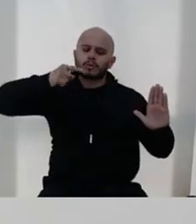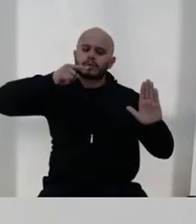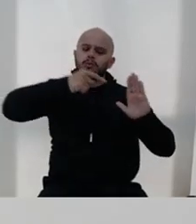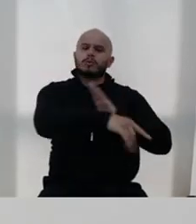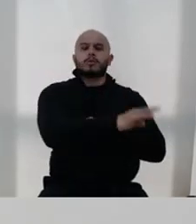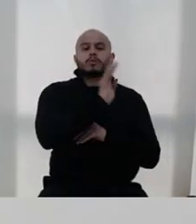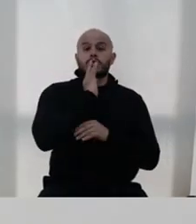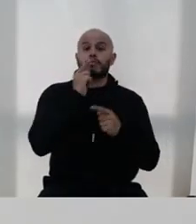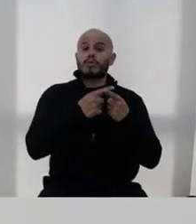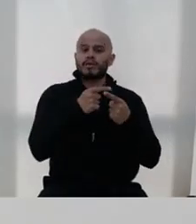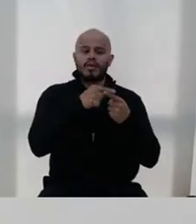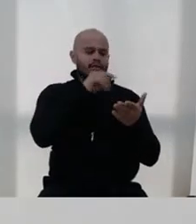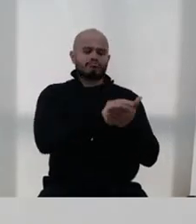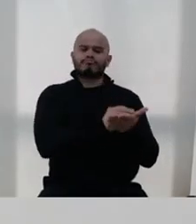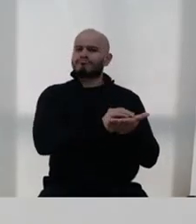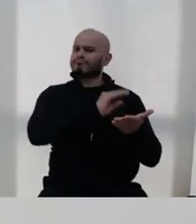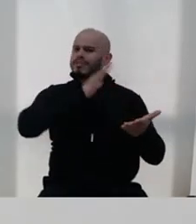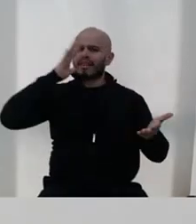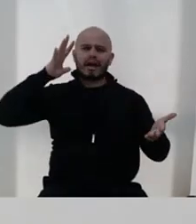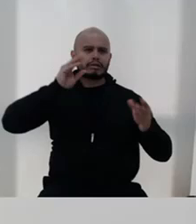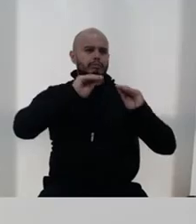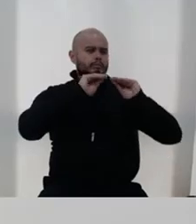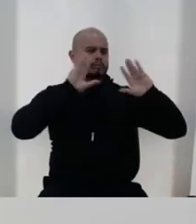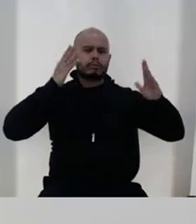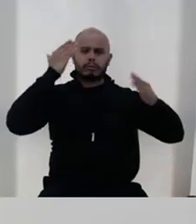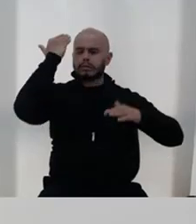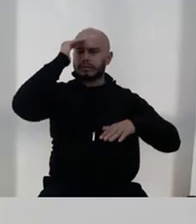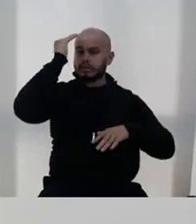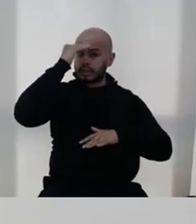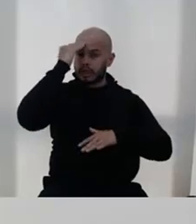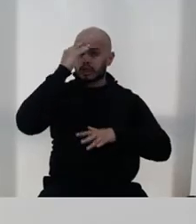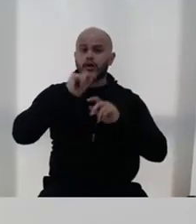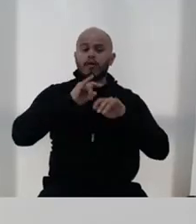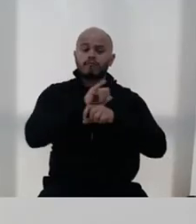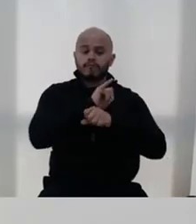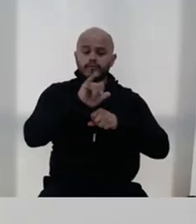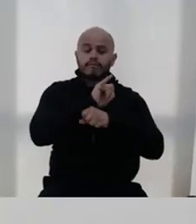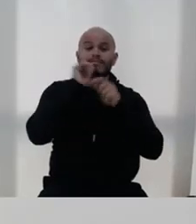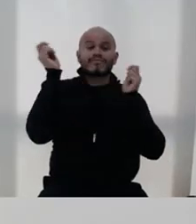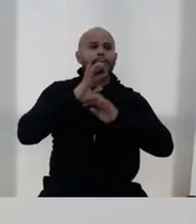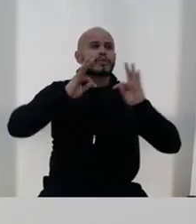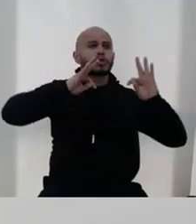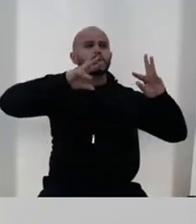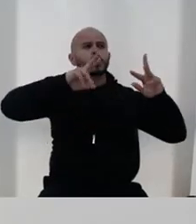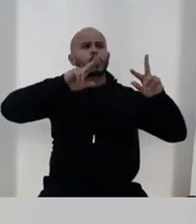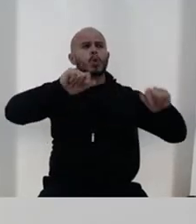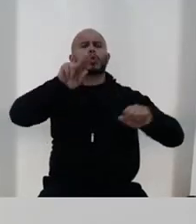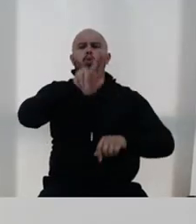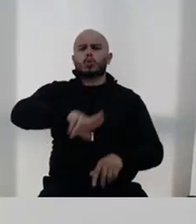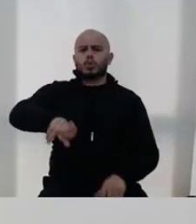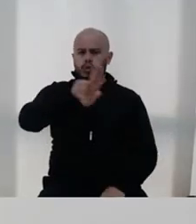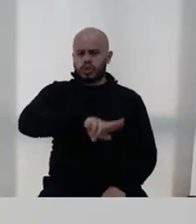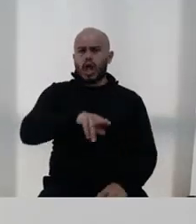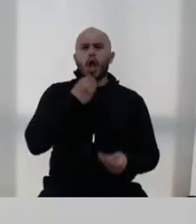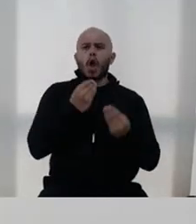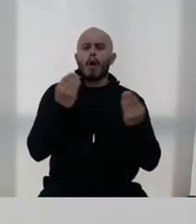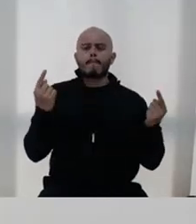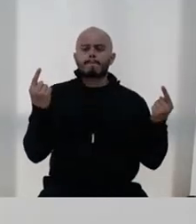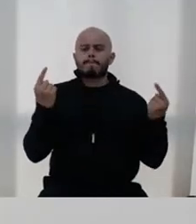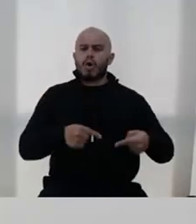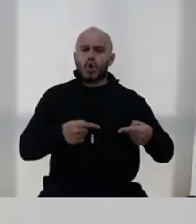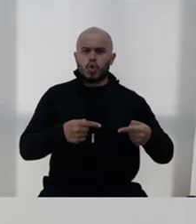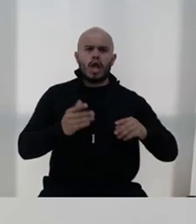nos apresenta ferramentais que podem ser utilizados por todas e todas para o enfrentamento dessas situações. Nós